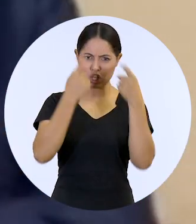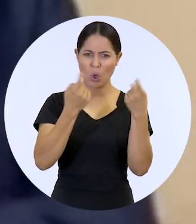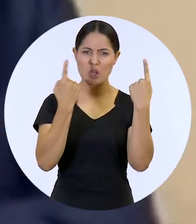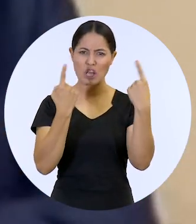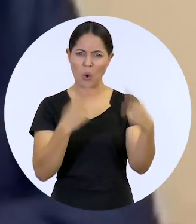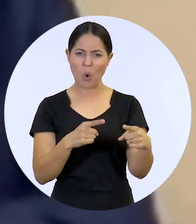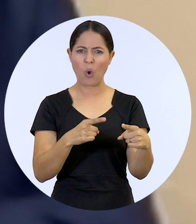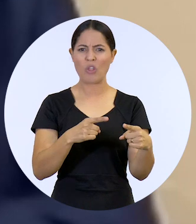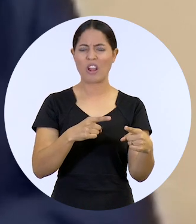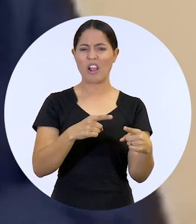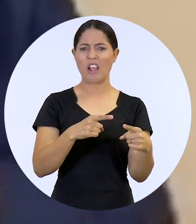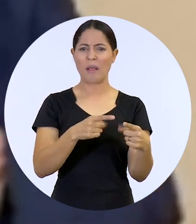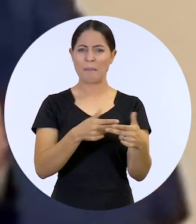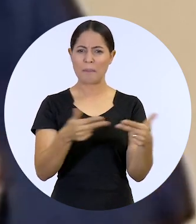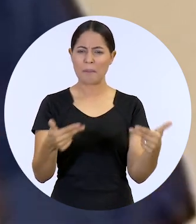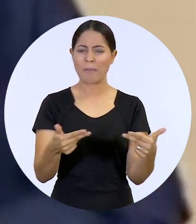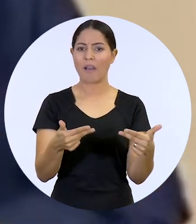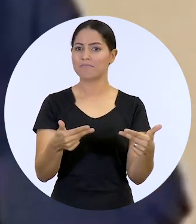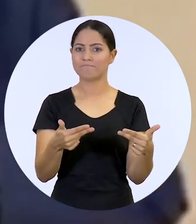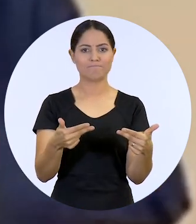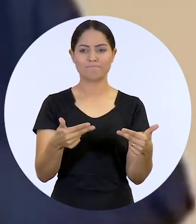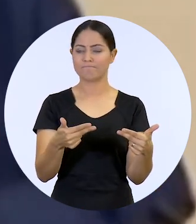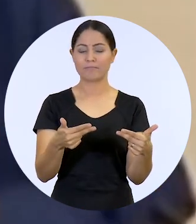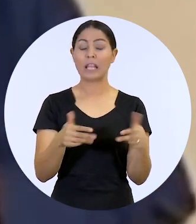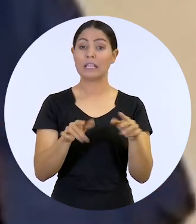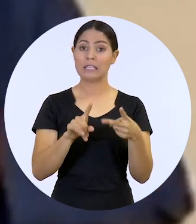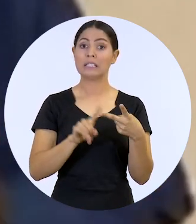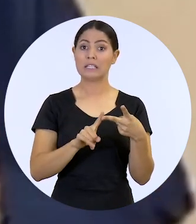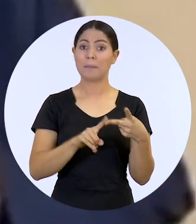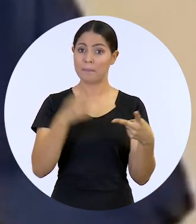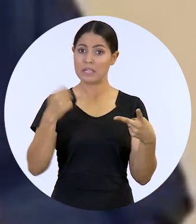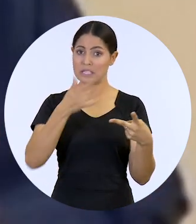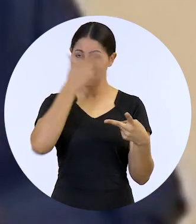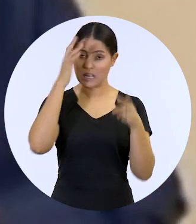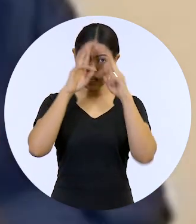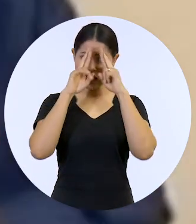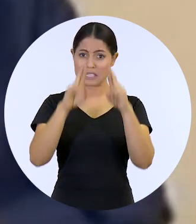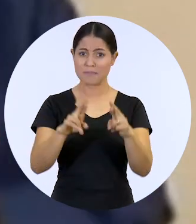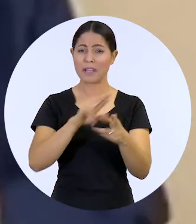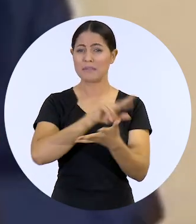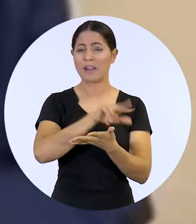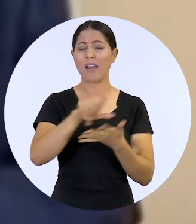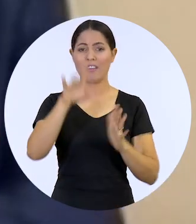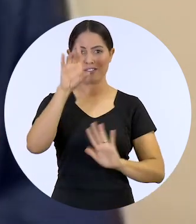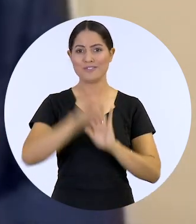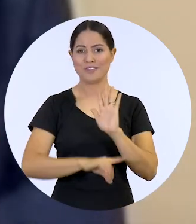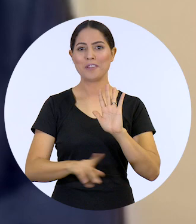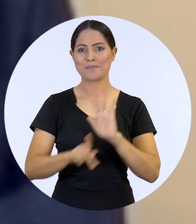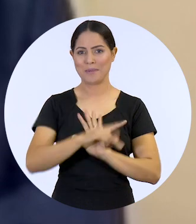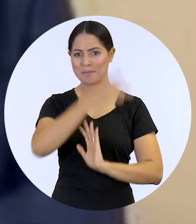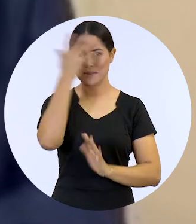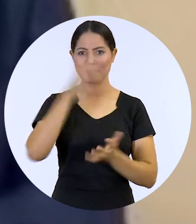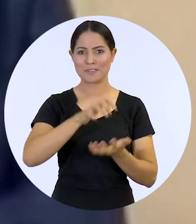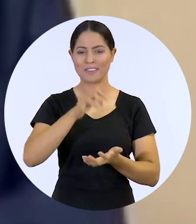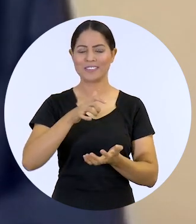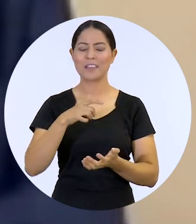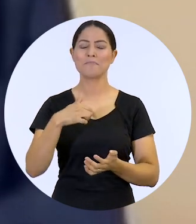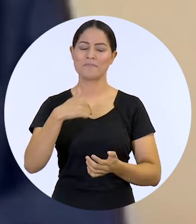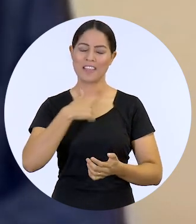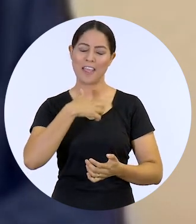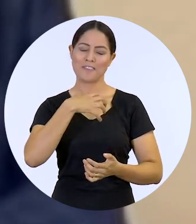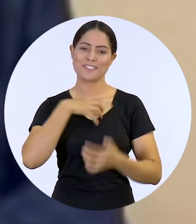aos idosos, ao respeito que a nossa sociedade precisa ter com os nossos idosos. Então, eu fiquei